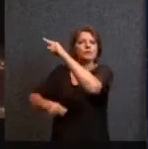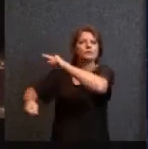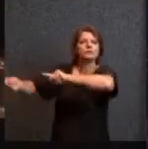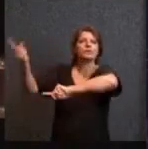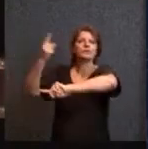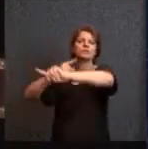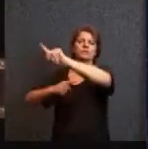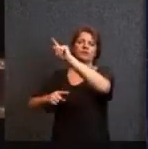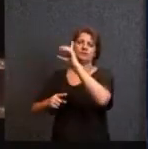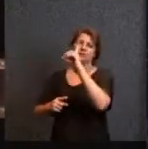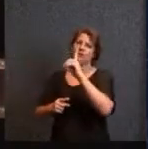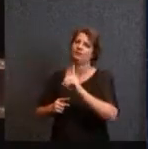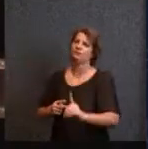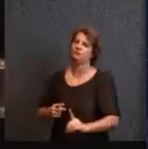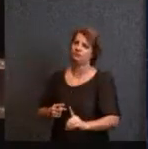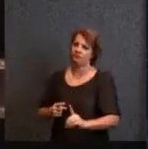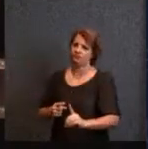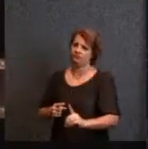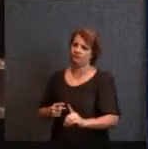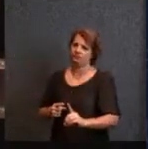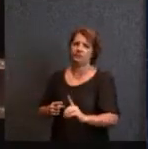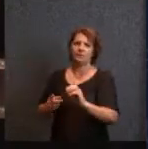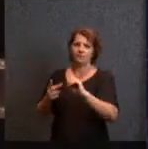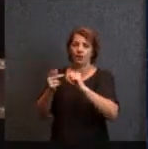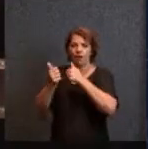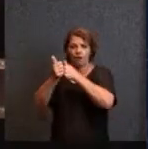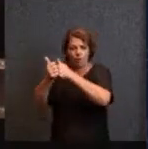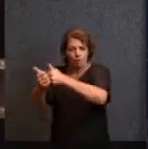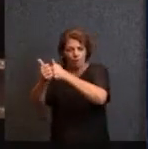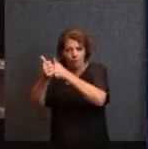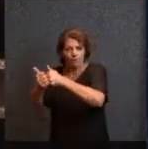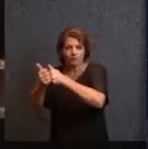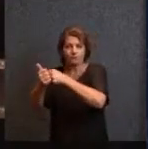Um bom acompanhamento, ele precisa ser